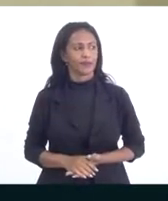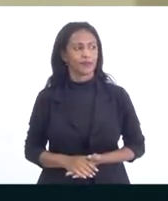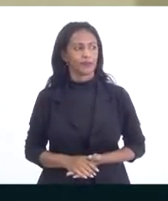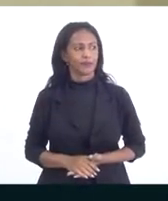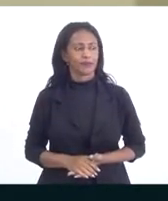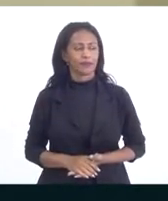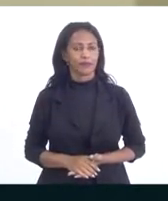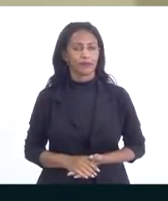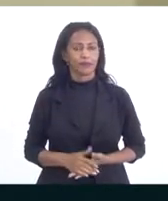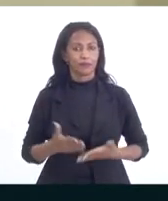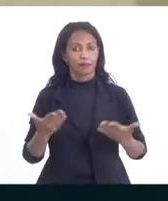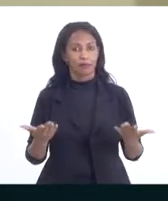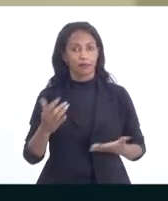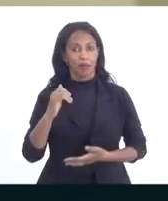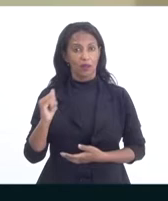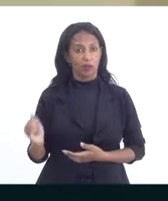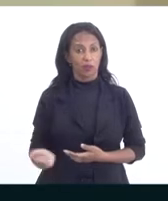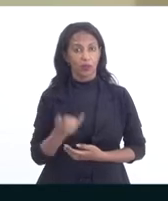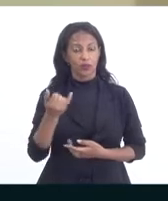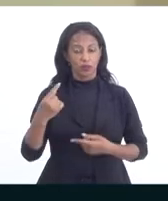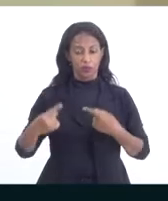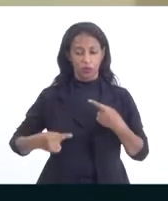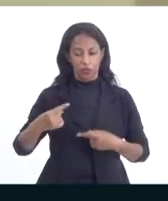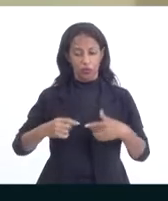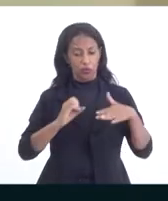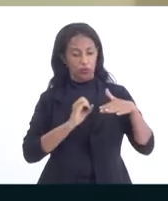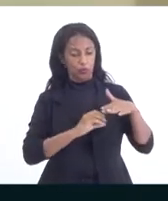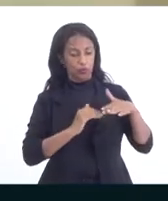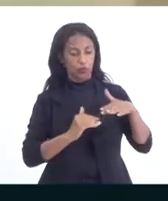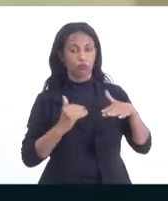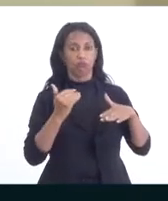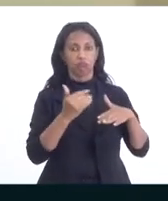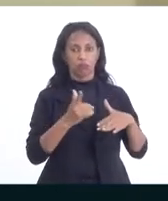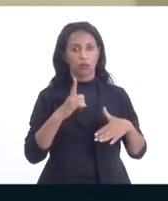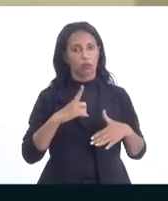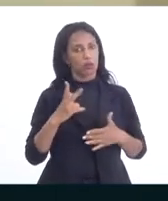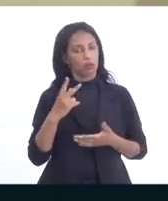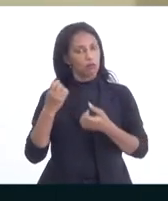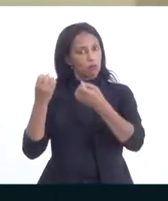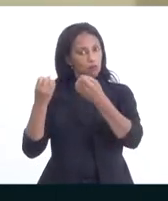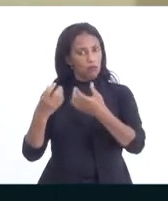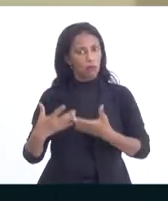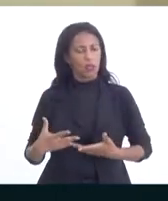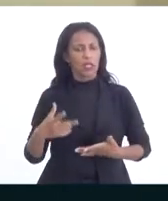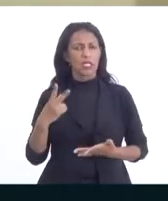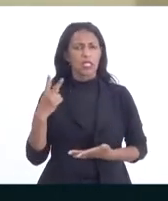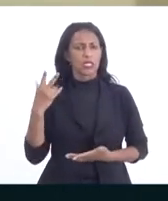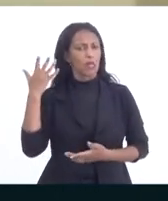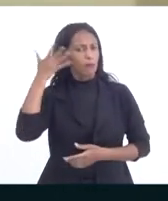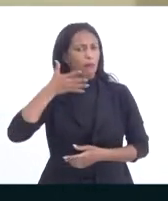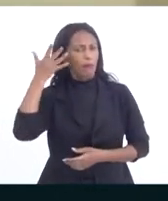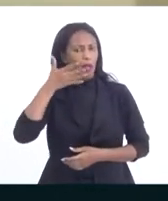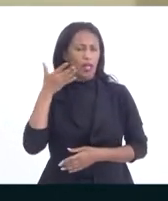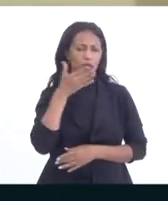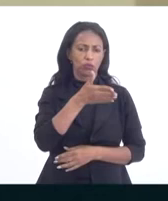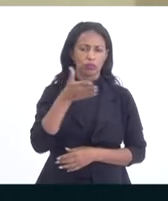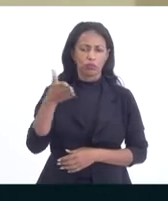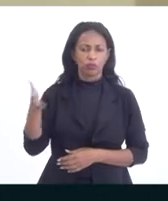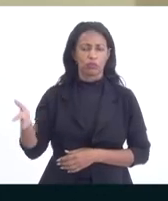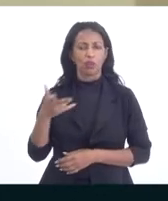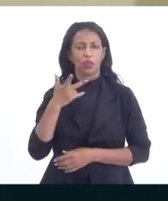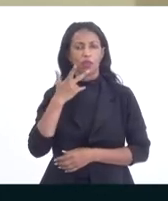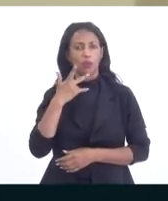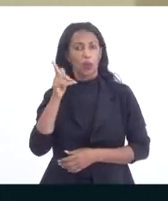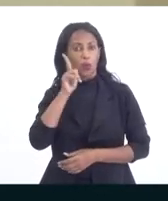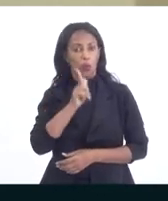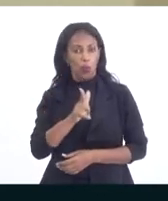É uma grande oportunidade discutir o Fundo Soberano. Eu tenho dito isso em todos os eventos que eu tenho participado, né, naqueles que eu